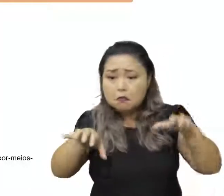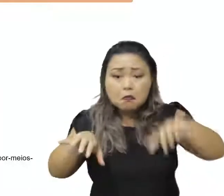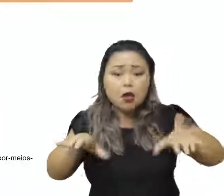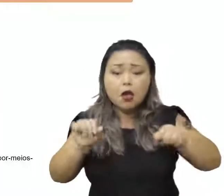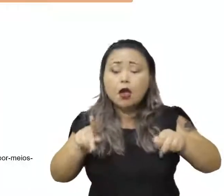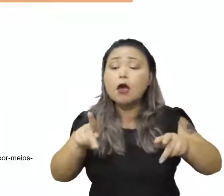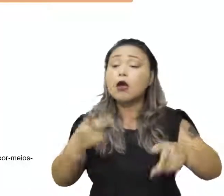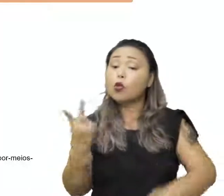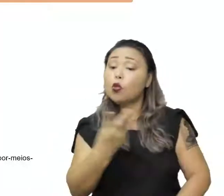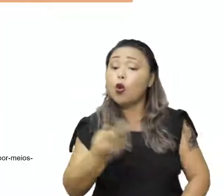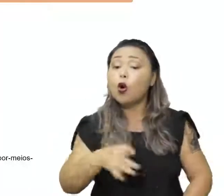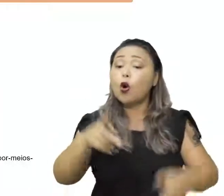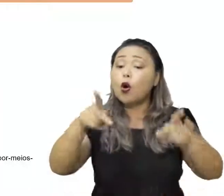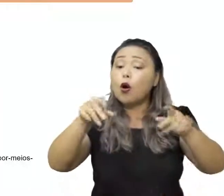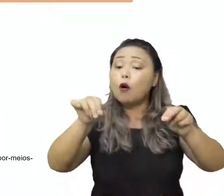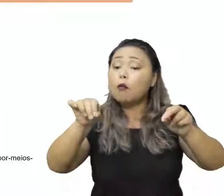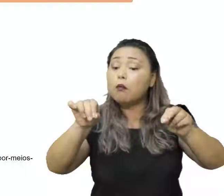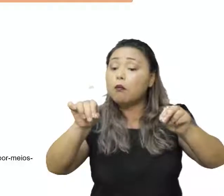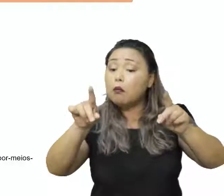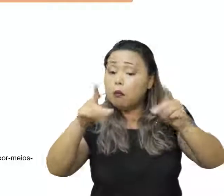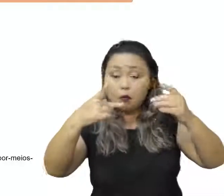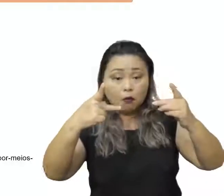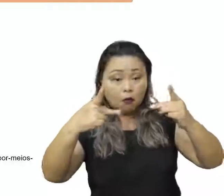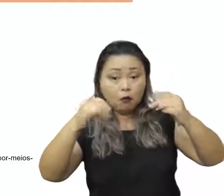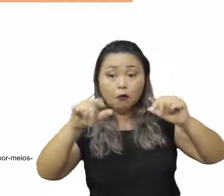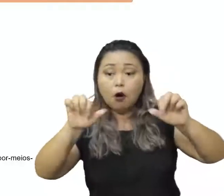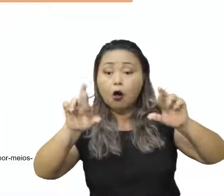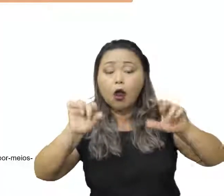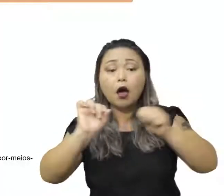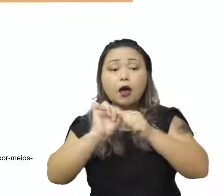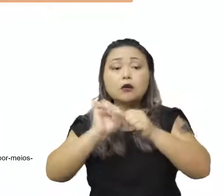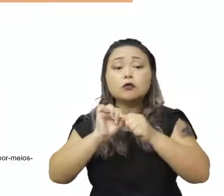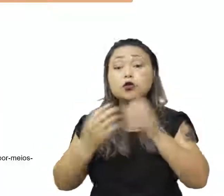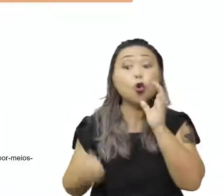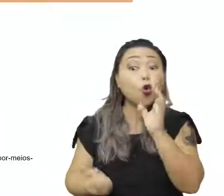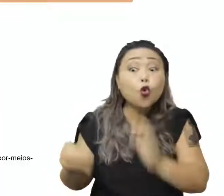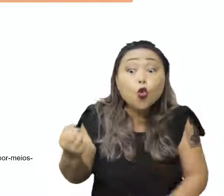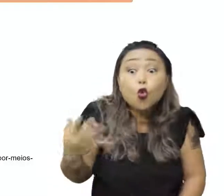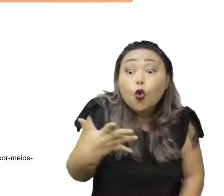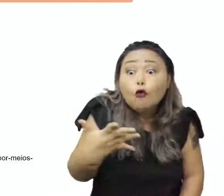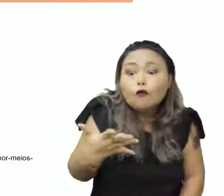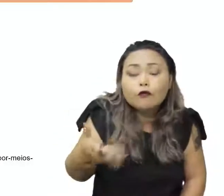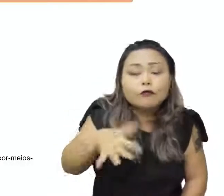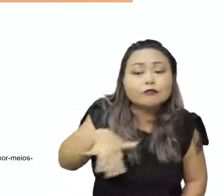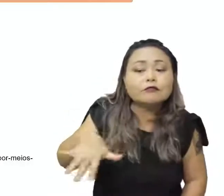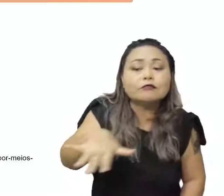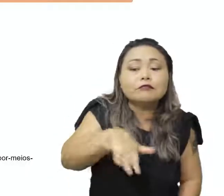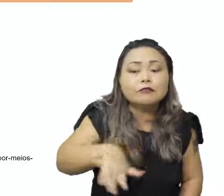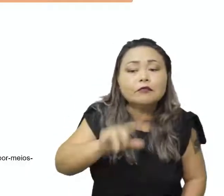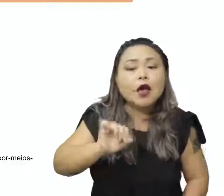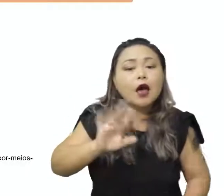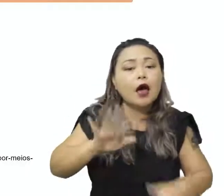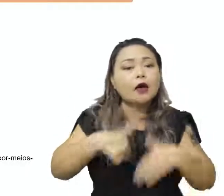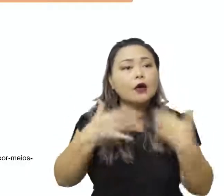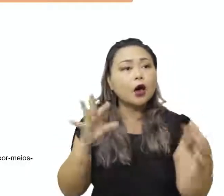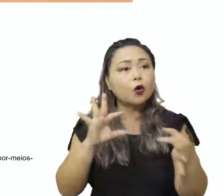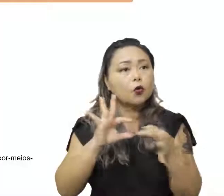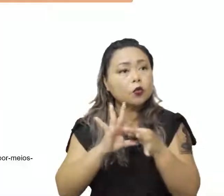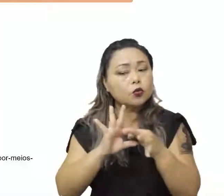um novo no meio. Se for do ponto de vista econômico, Estados Unidos, China e União